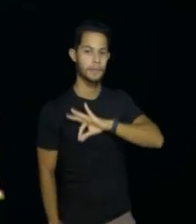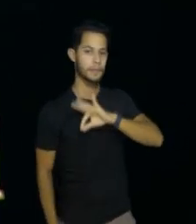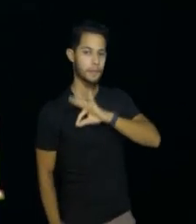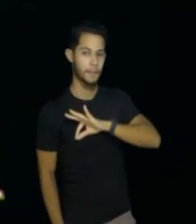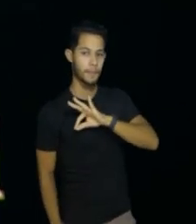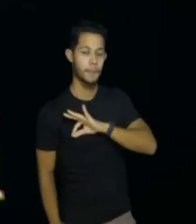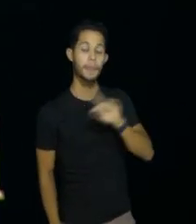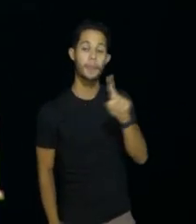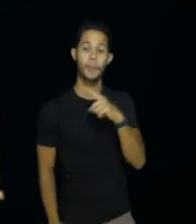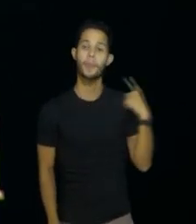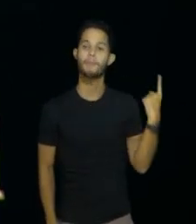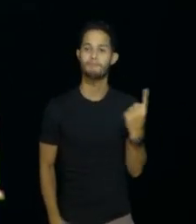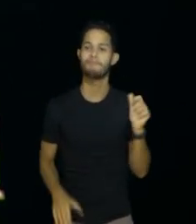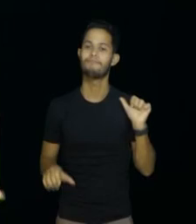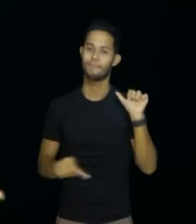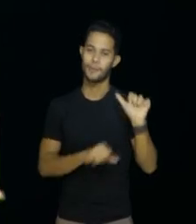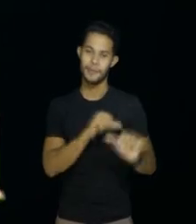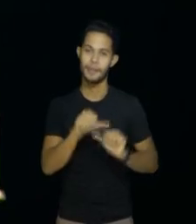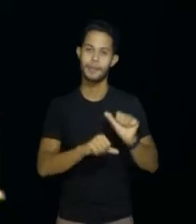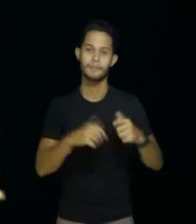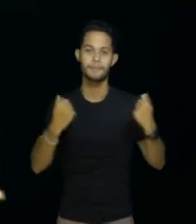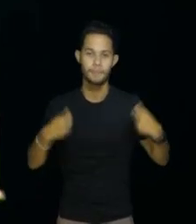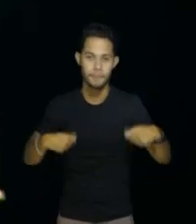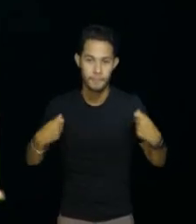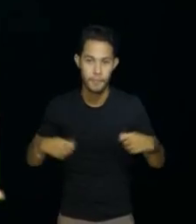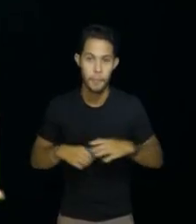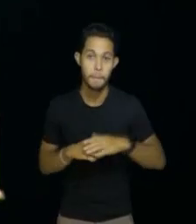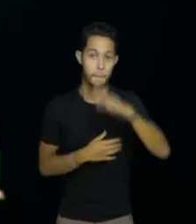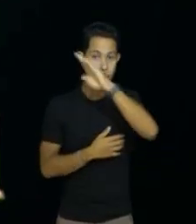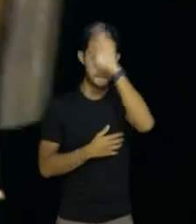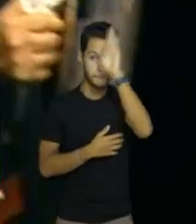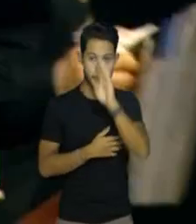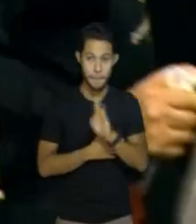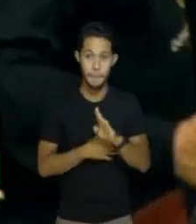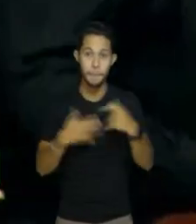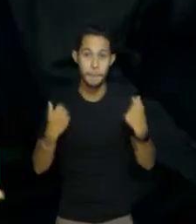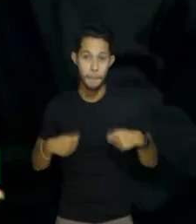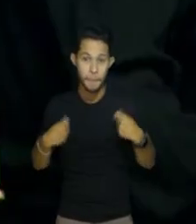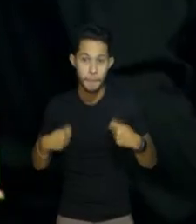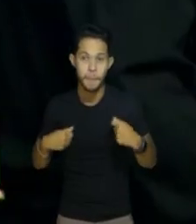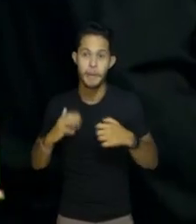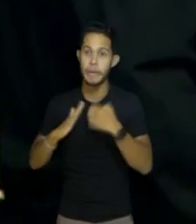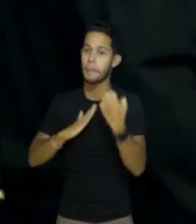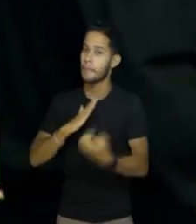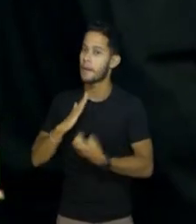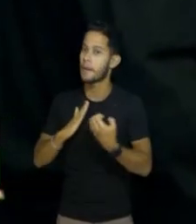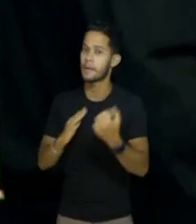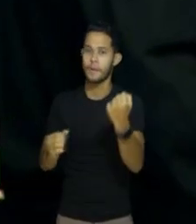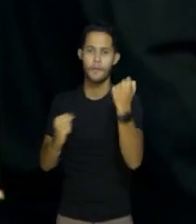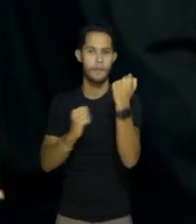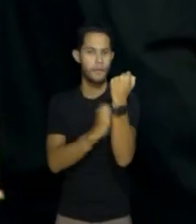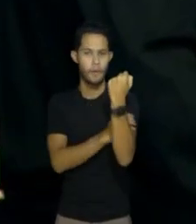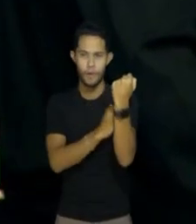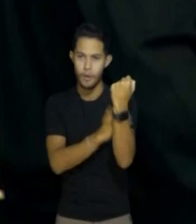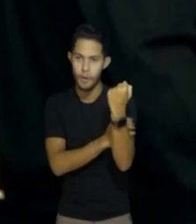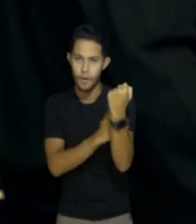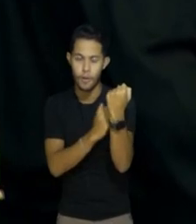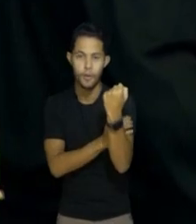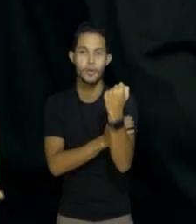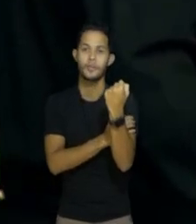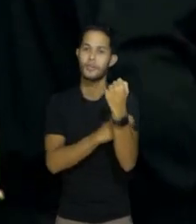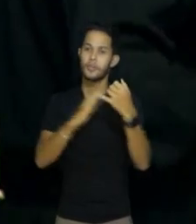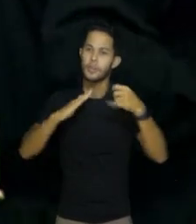essa decisão. O Brasil precisa de empresas fortes, investimento, contratando e